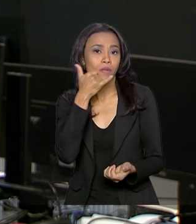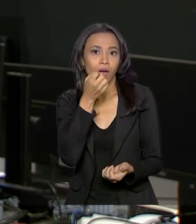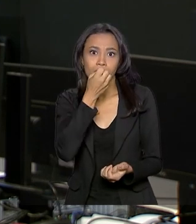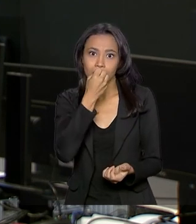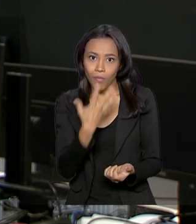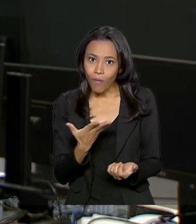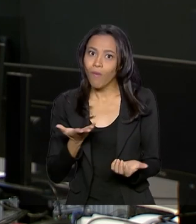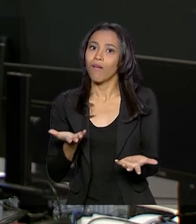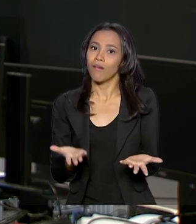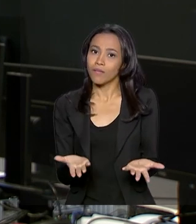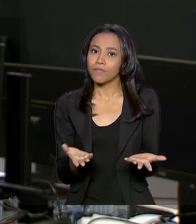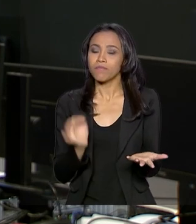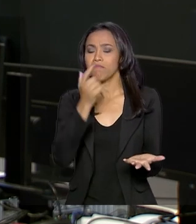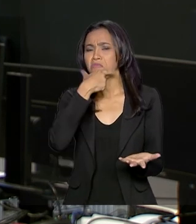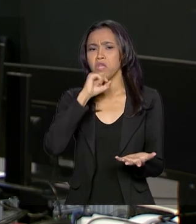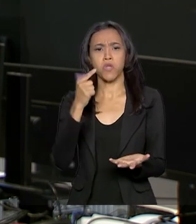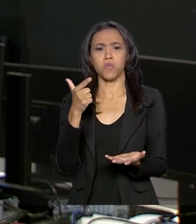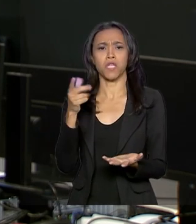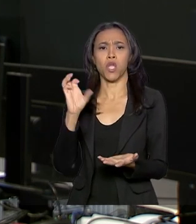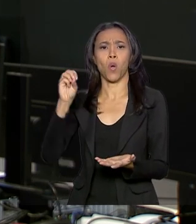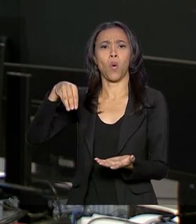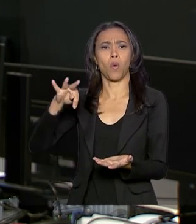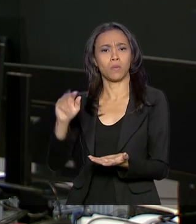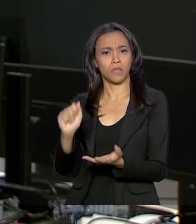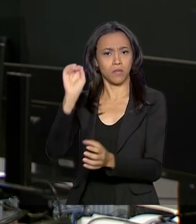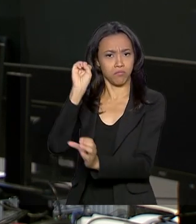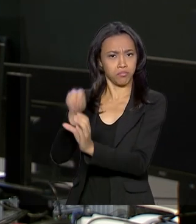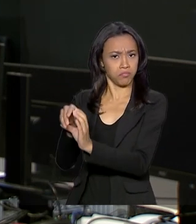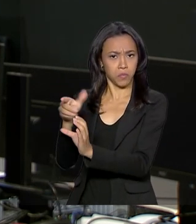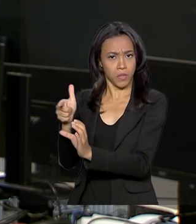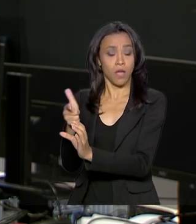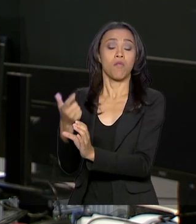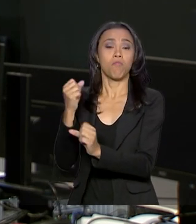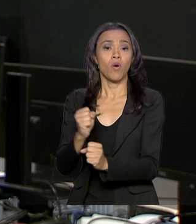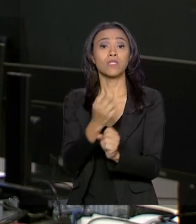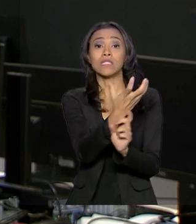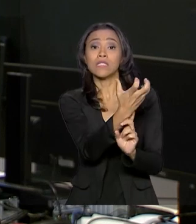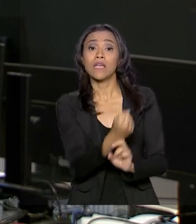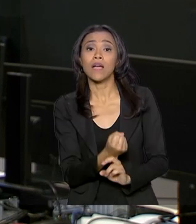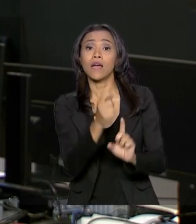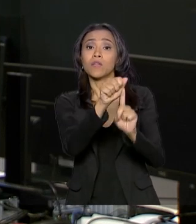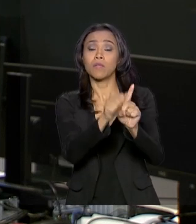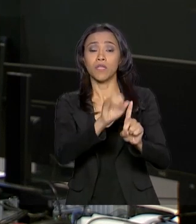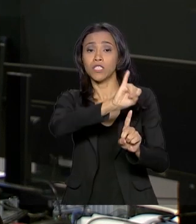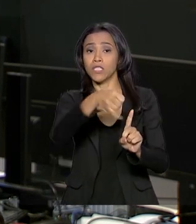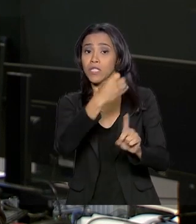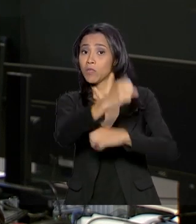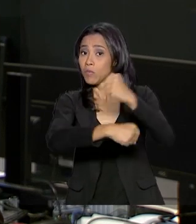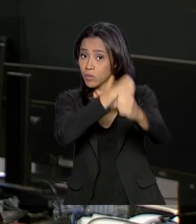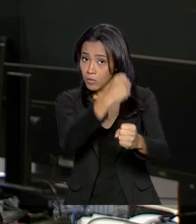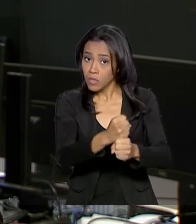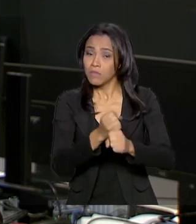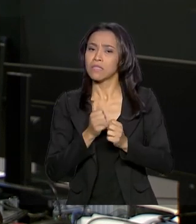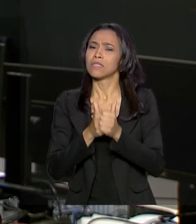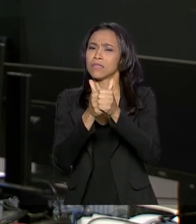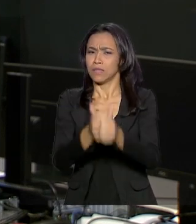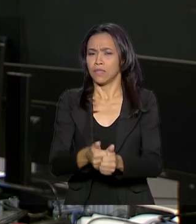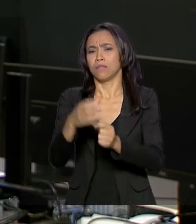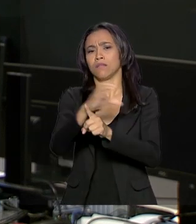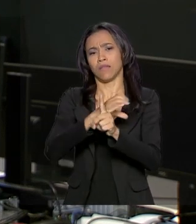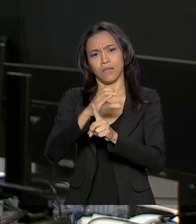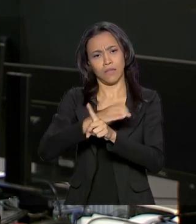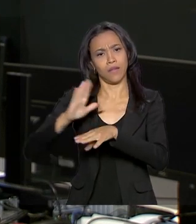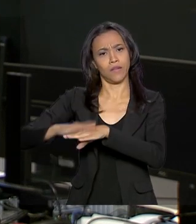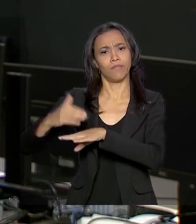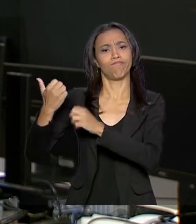notícia. Quem não possui conta na Caixa poderá realizar o saques a partir de janeiro do ano que vem, seguindo o cronograma divulgado pelo